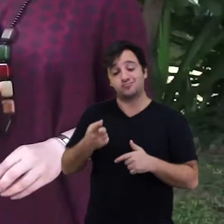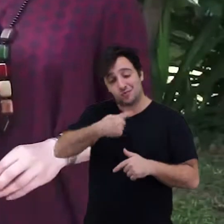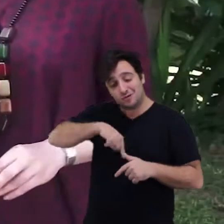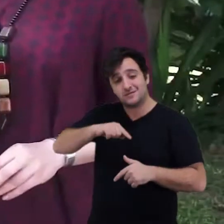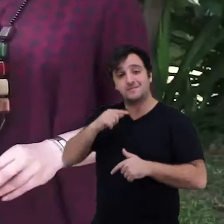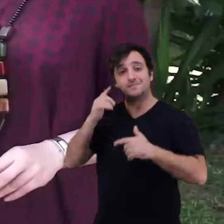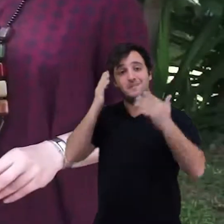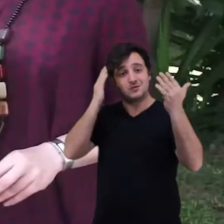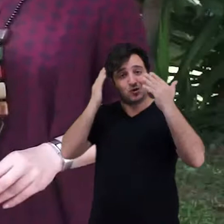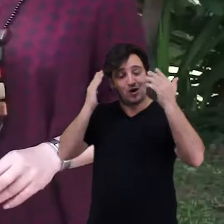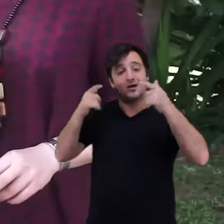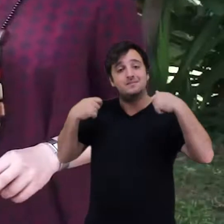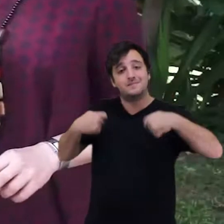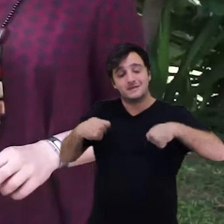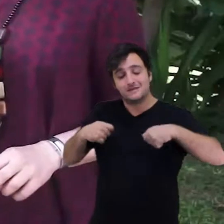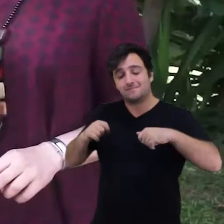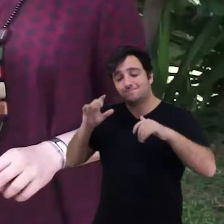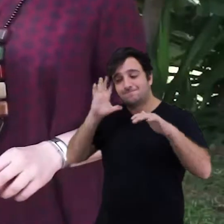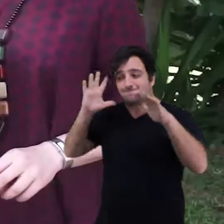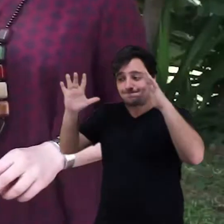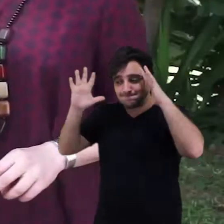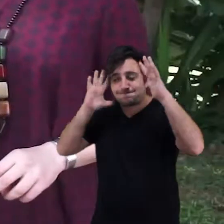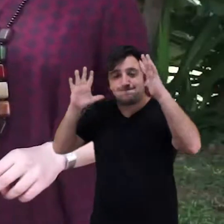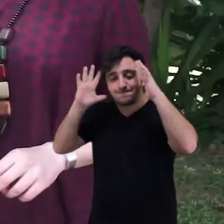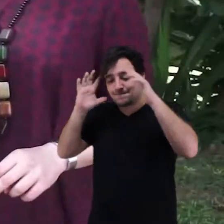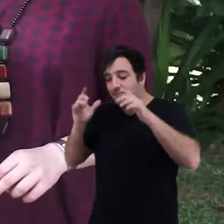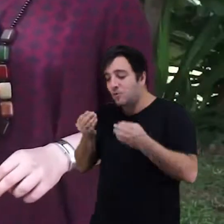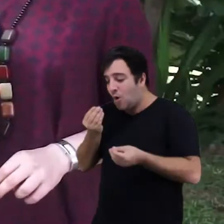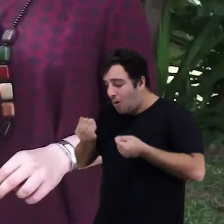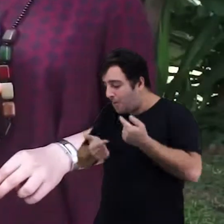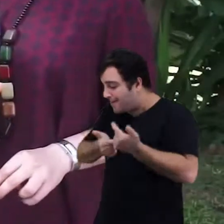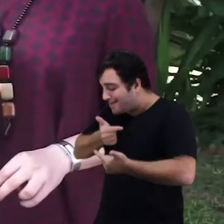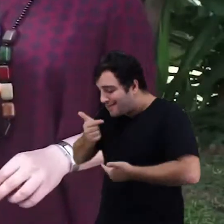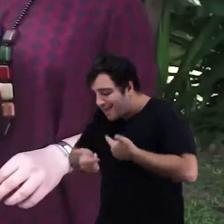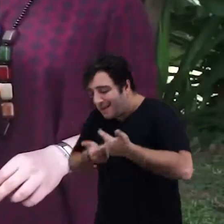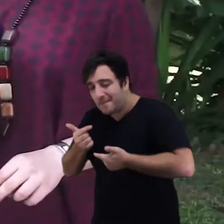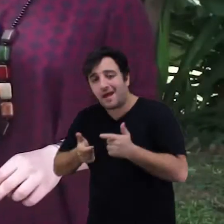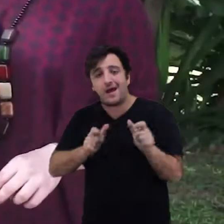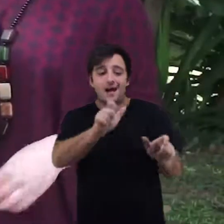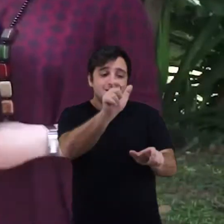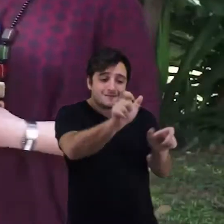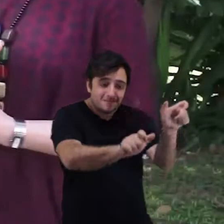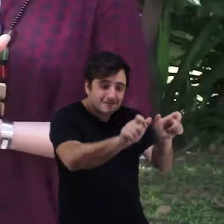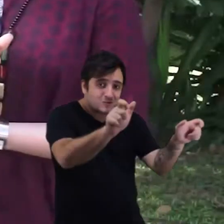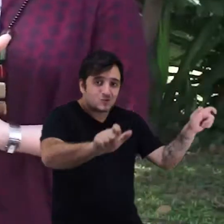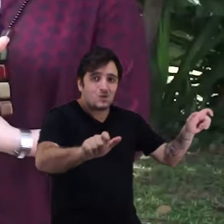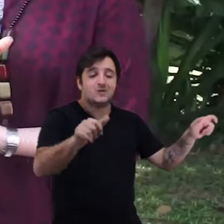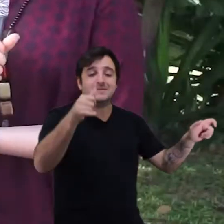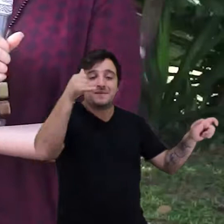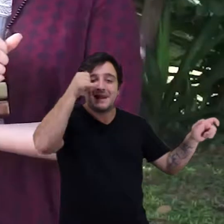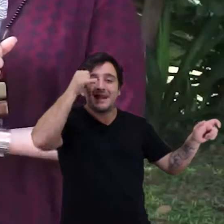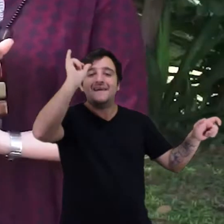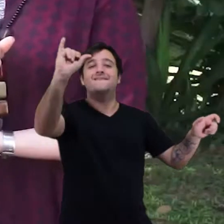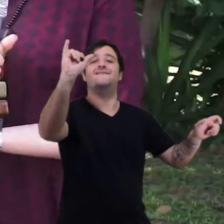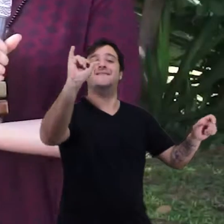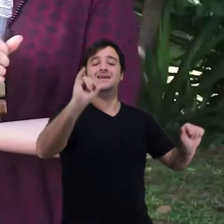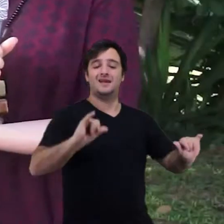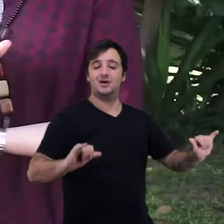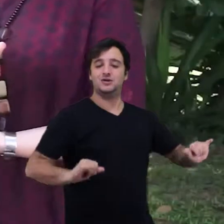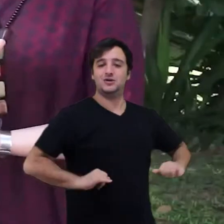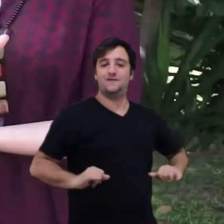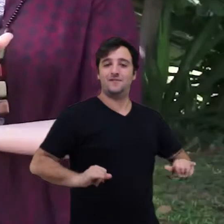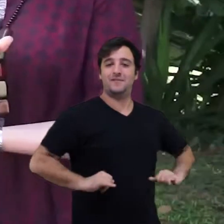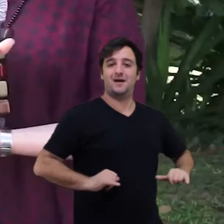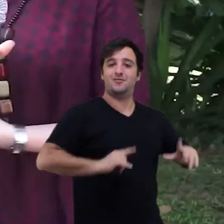de trabalhos de atuação, de intervenções, enfim, diversos aí contextos, né, em que o psicólogo